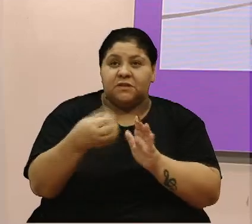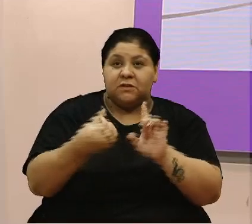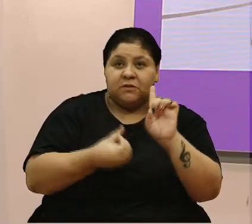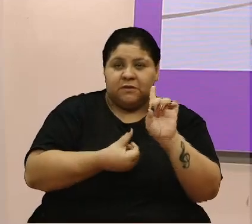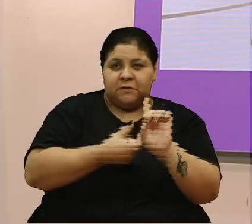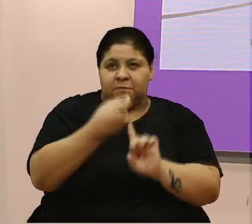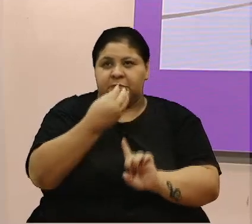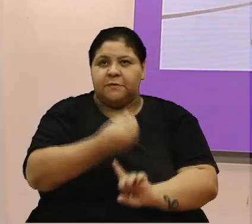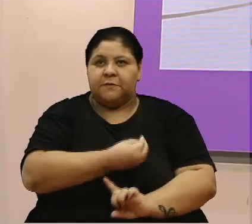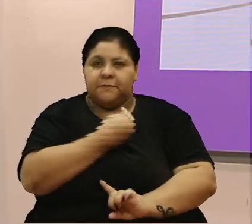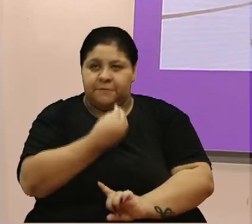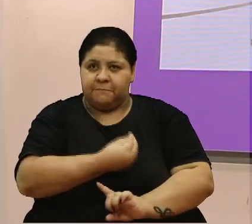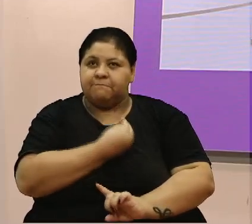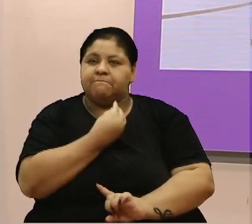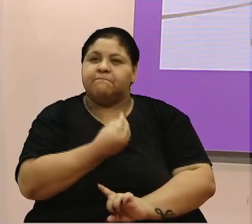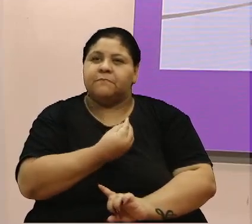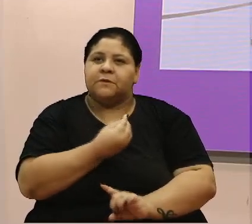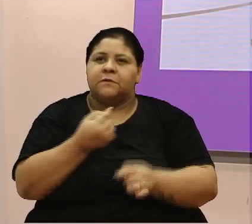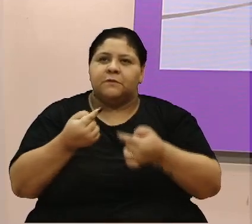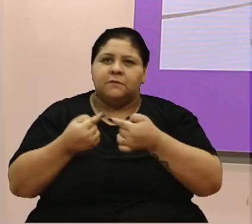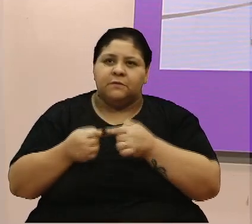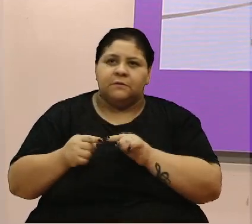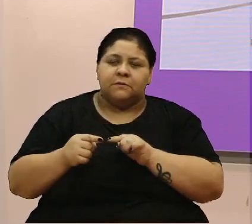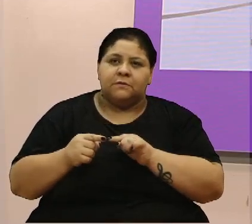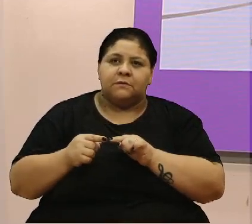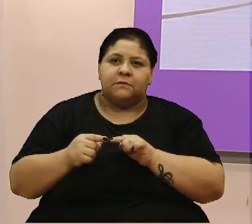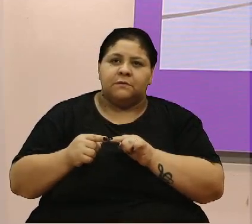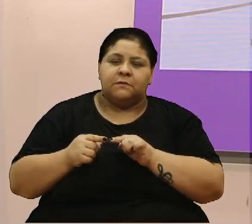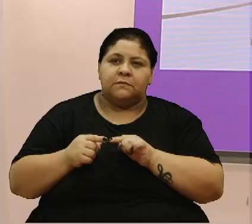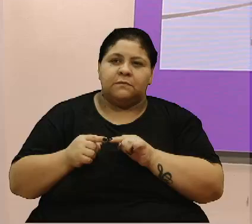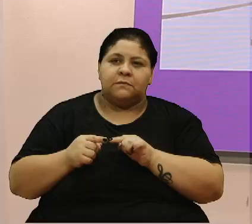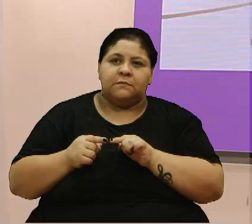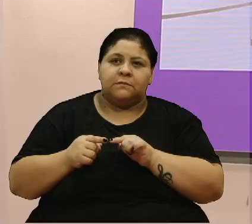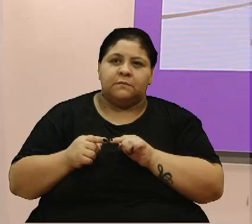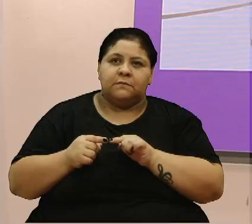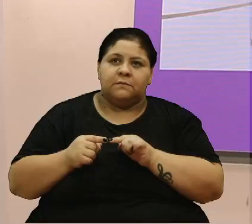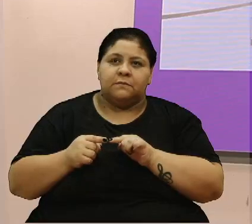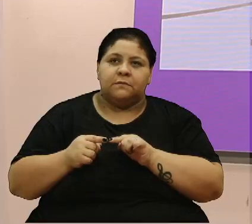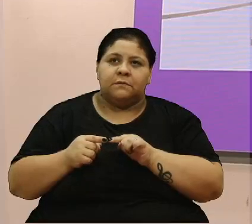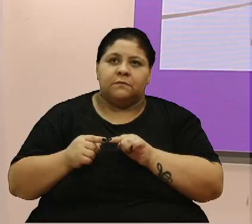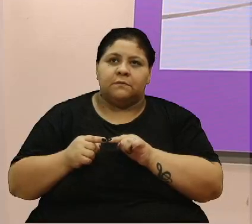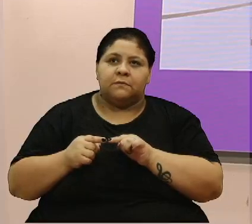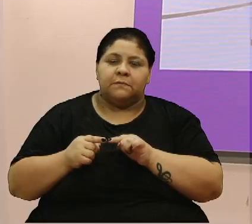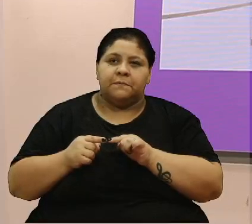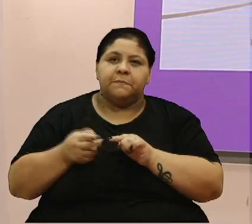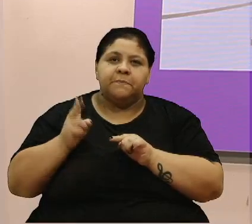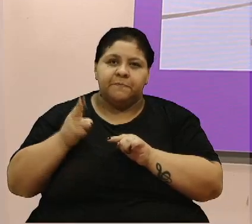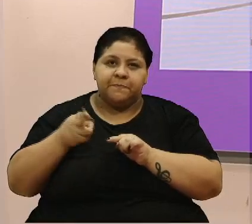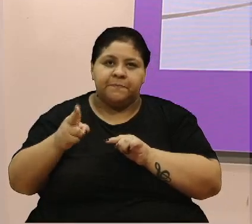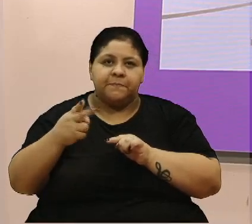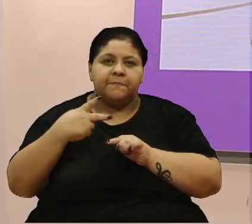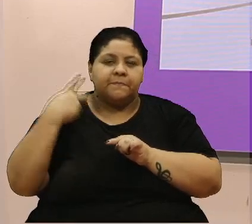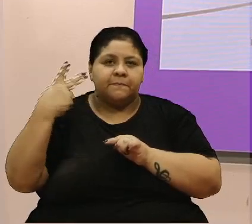vida, exclusivamente, mas Presidente, pode seguir. espaço de liderança do PSDB, por favor. Segue a oradora vereadora Marisol Santos em declaração de líder